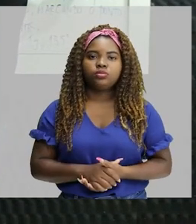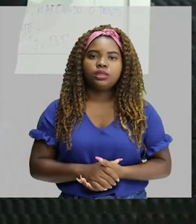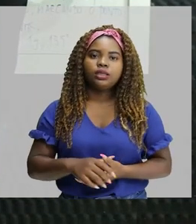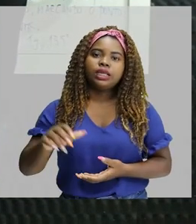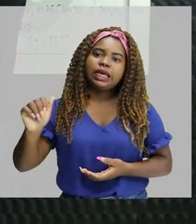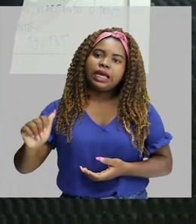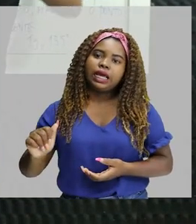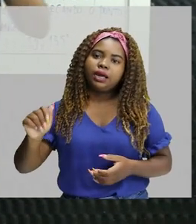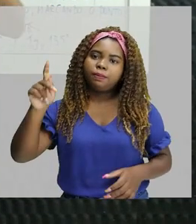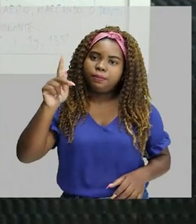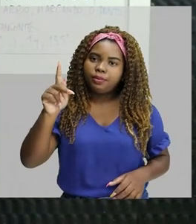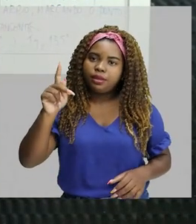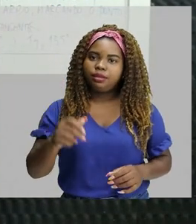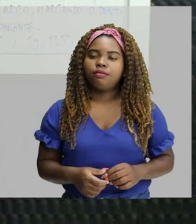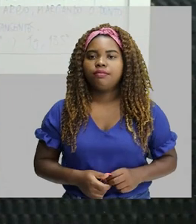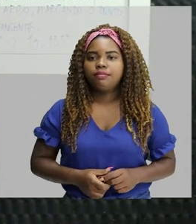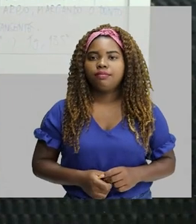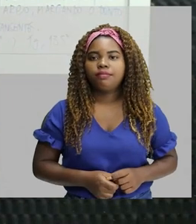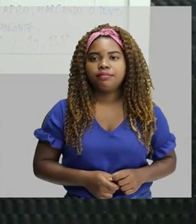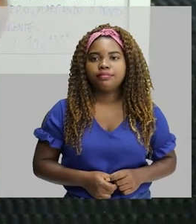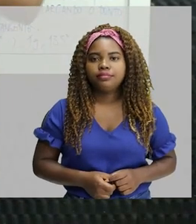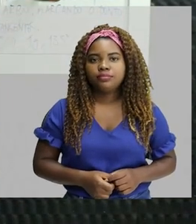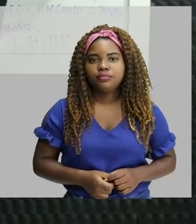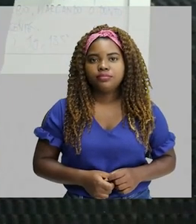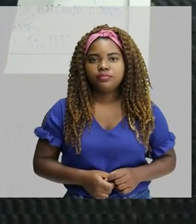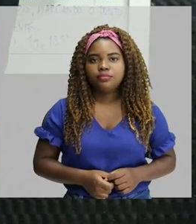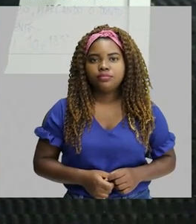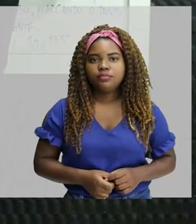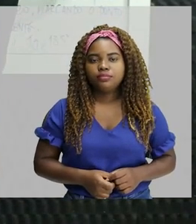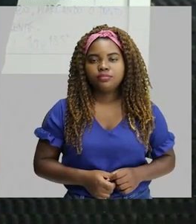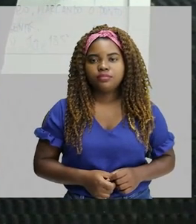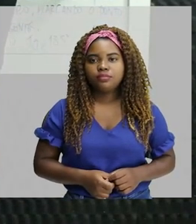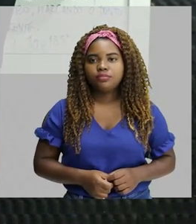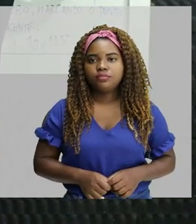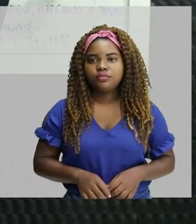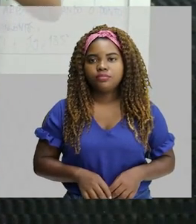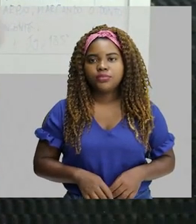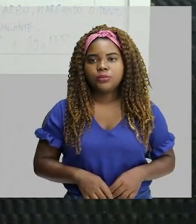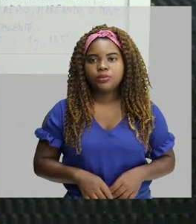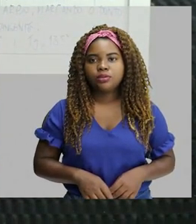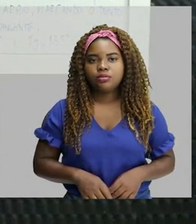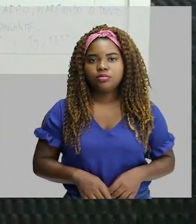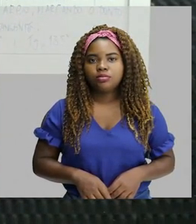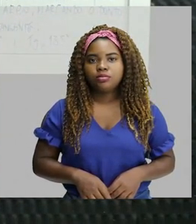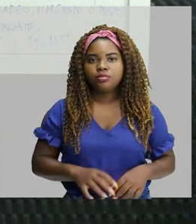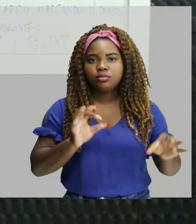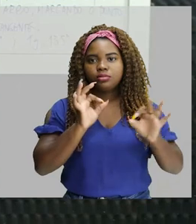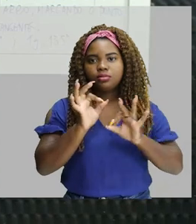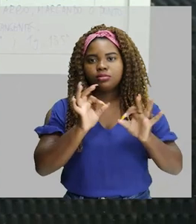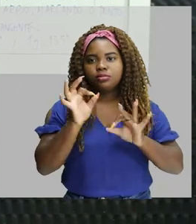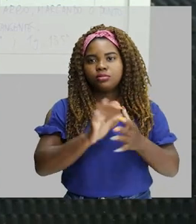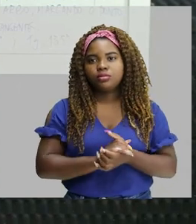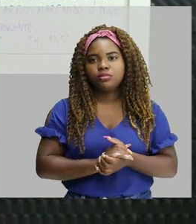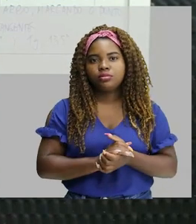arco que vai do ponto a até o ponto P certo é determinado